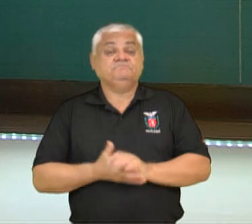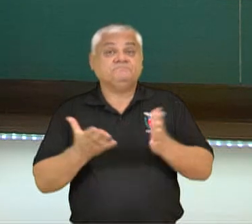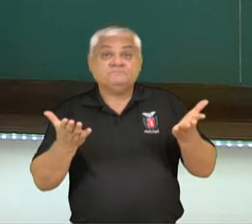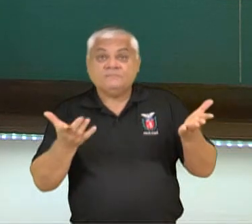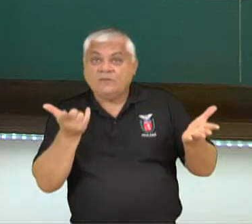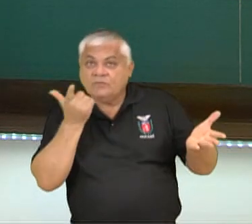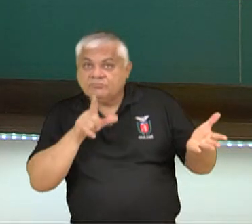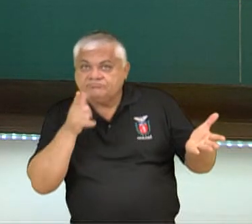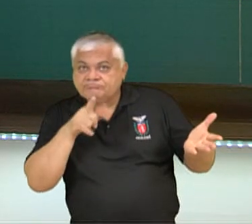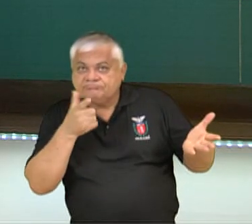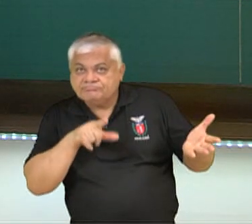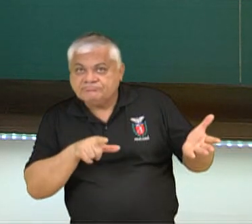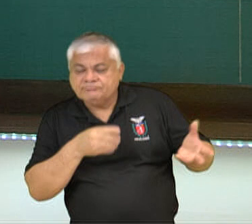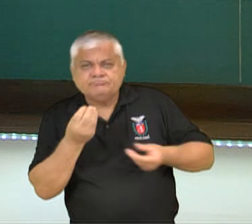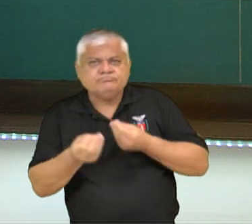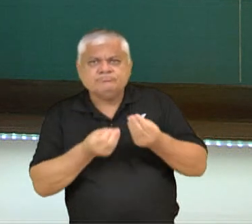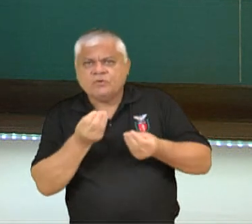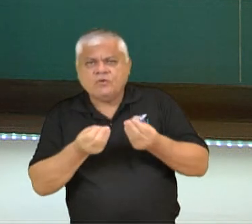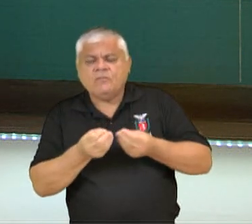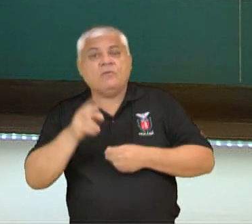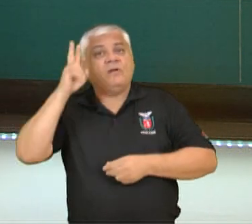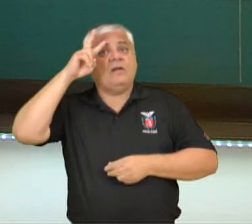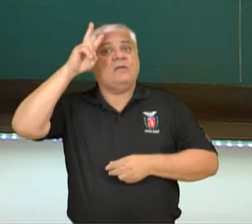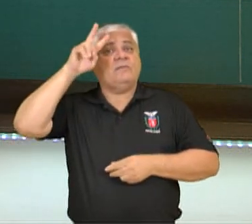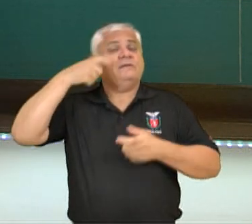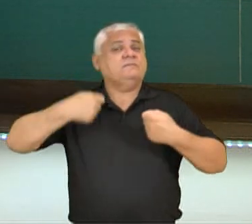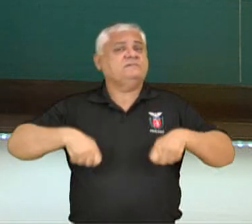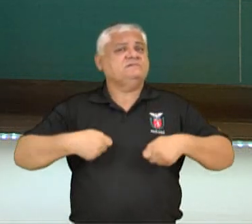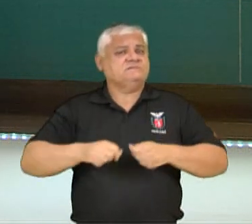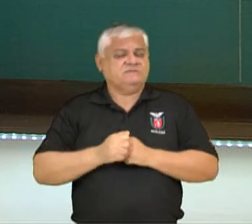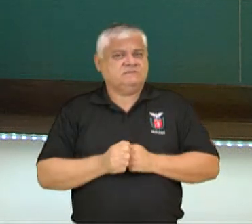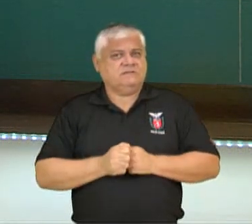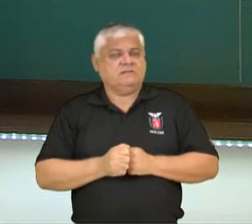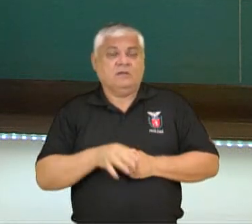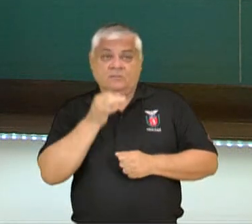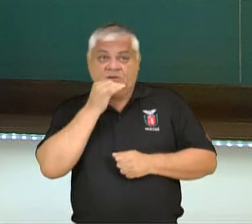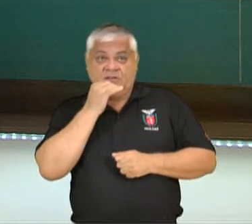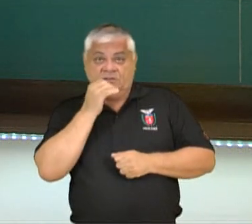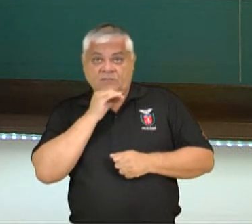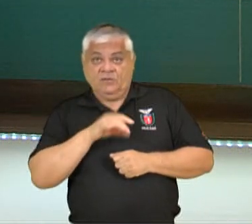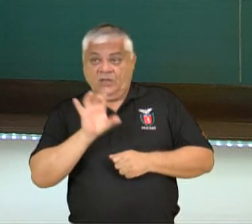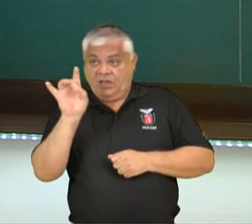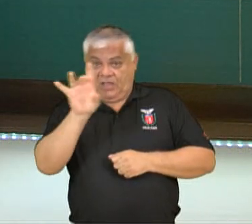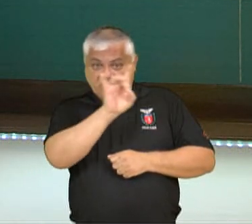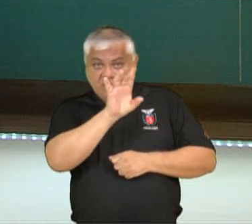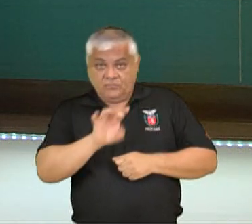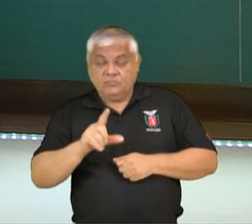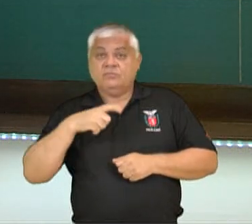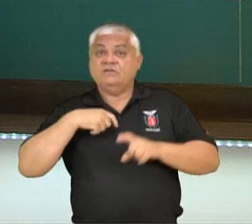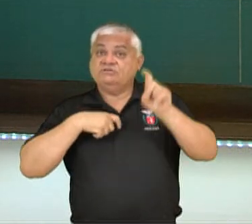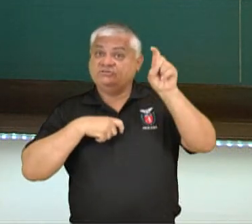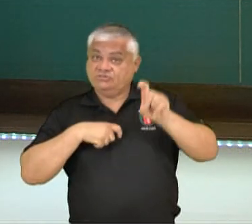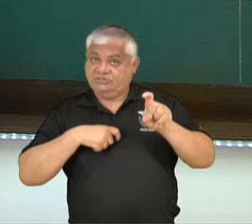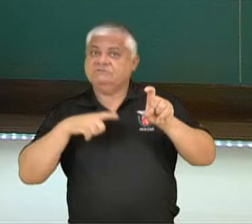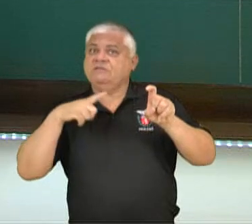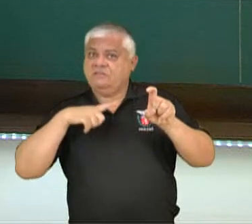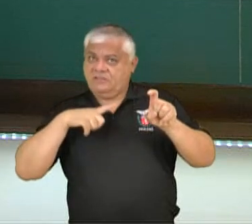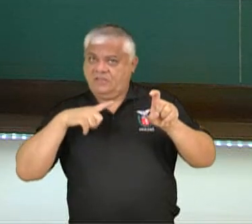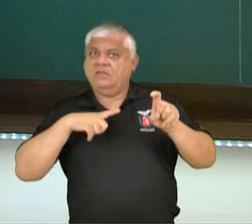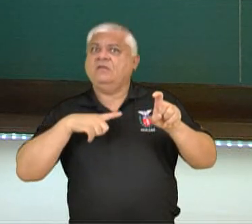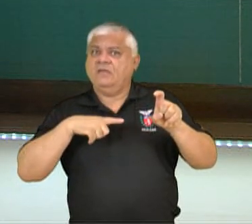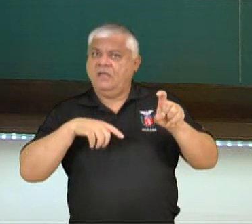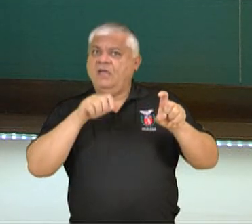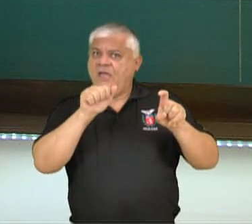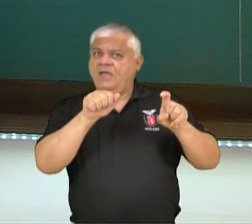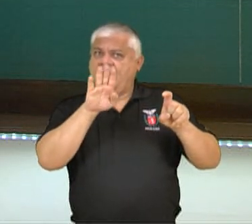E aí, conseguiu determinar a ordenada? O que a gente precisa lembrar? Que cada par ordenado ele tem o valor de x, que nós chamamos de abscissa,